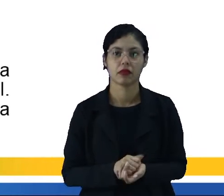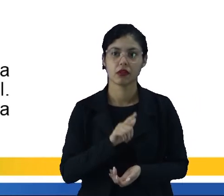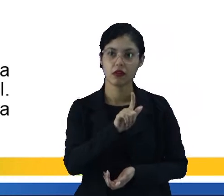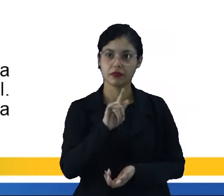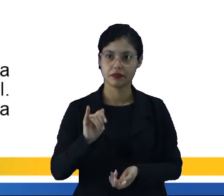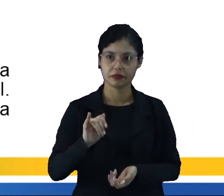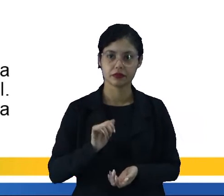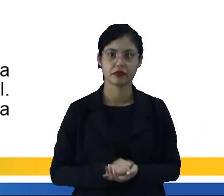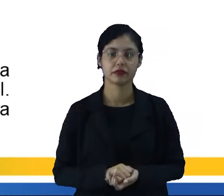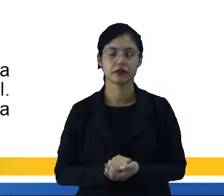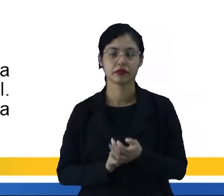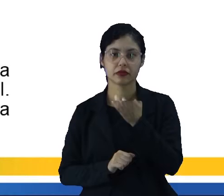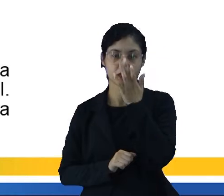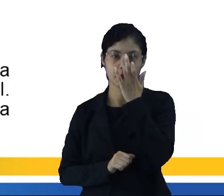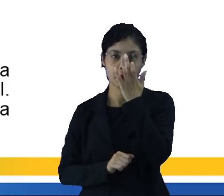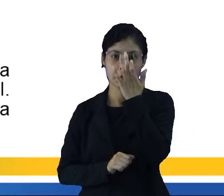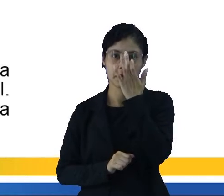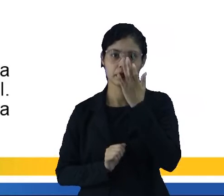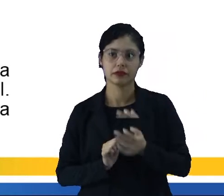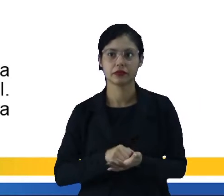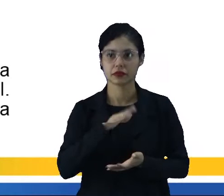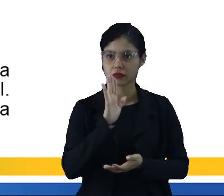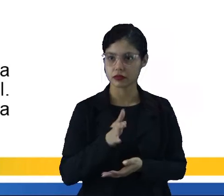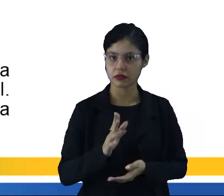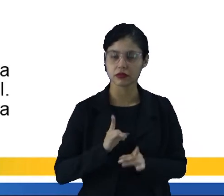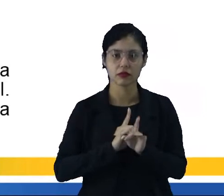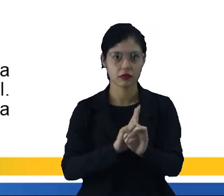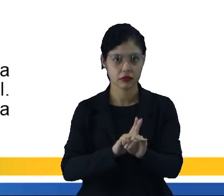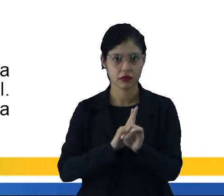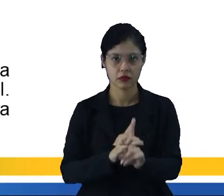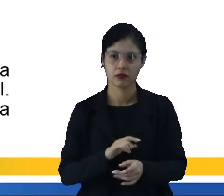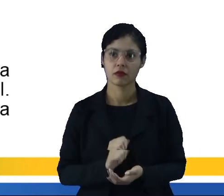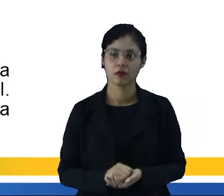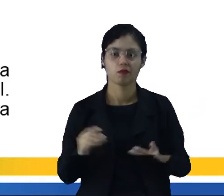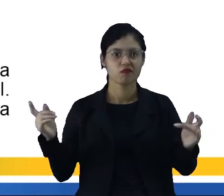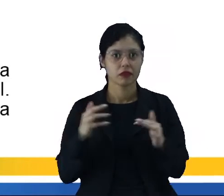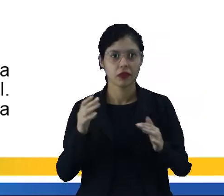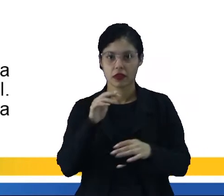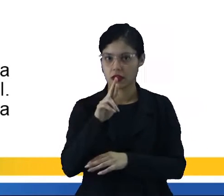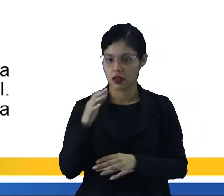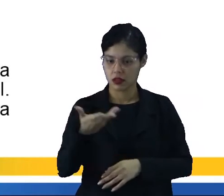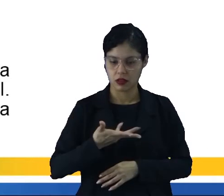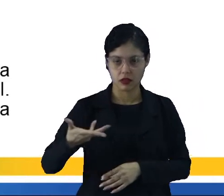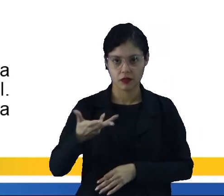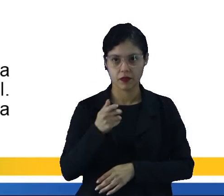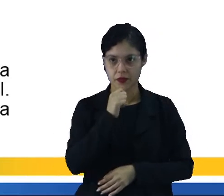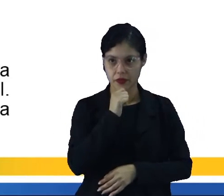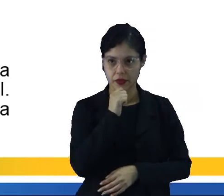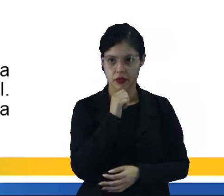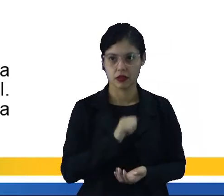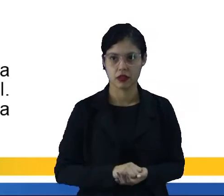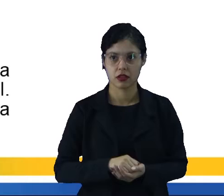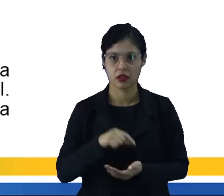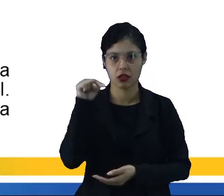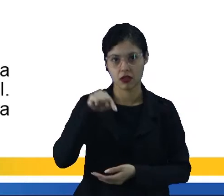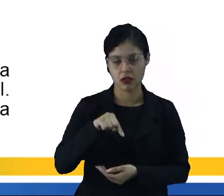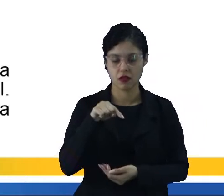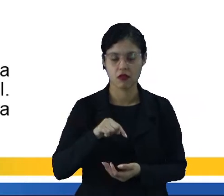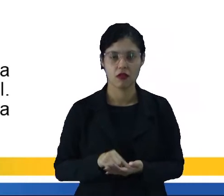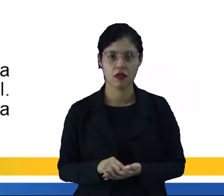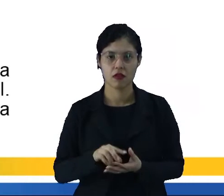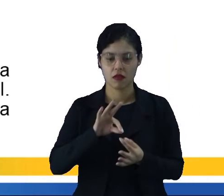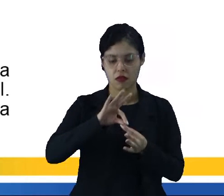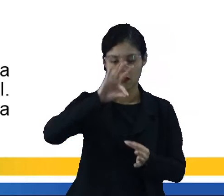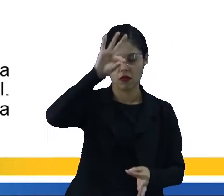Gi já o segmento que une o centro da base o centro da base aqui embaixo ao